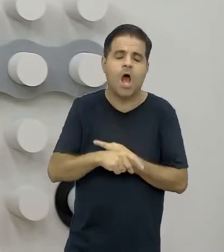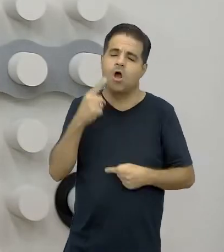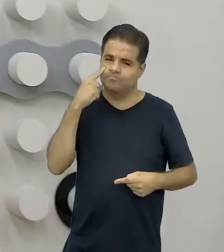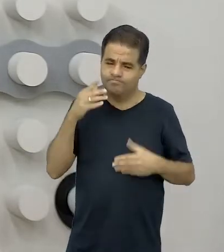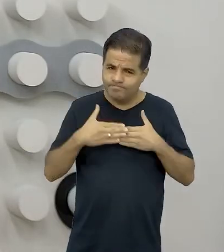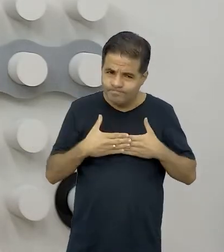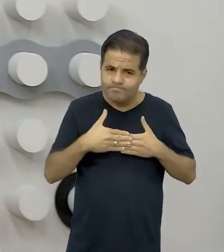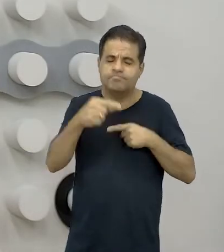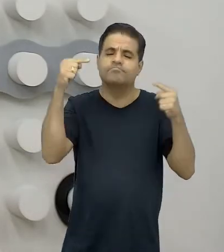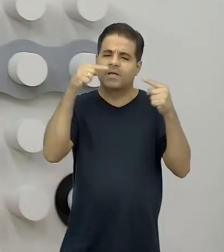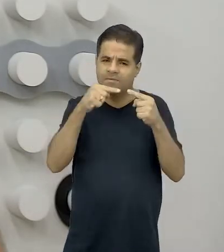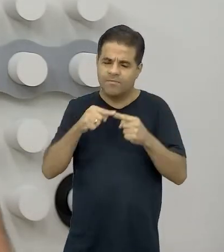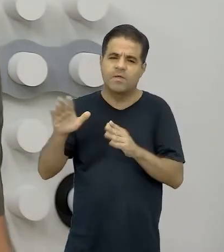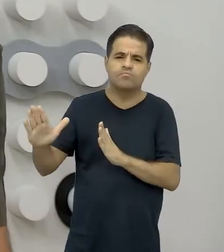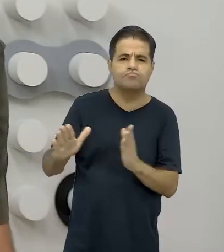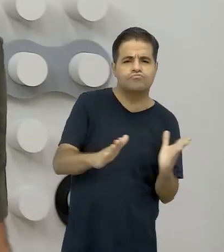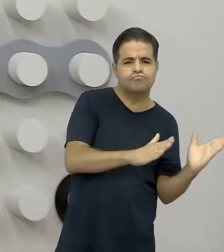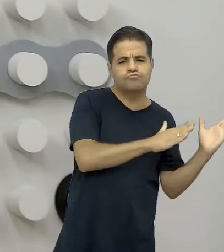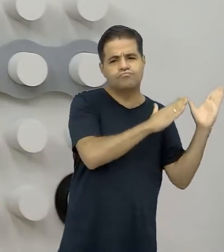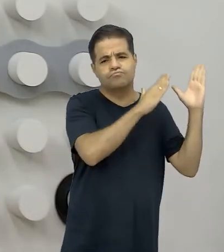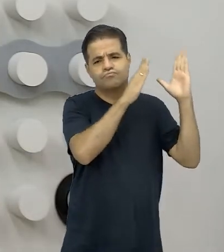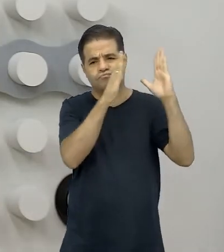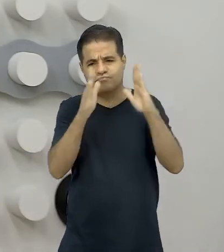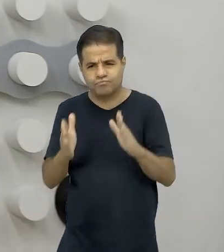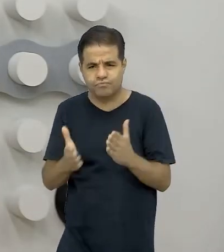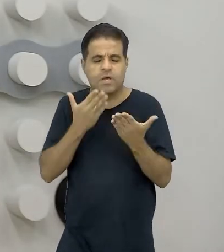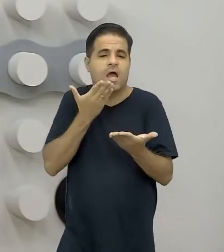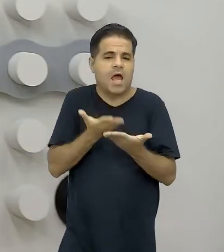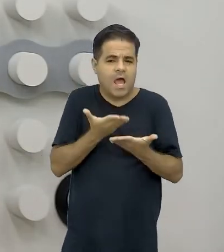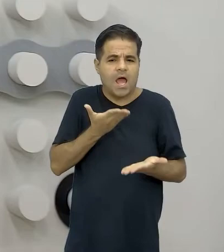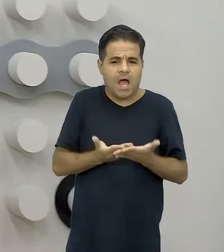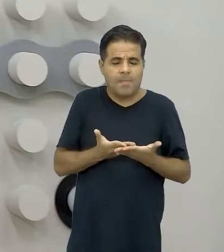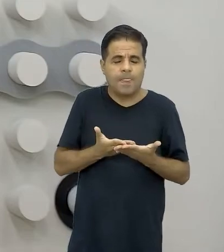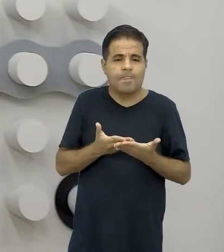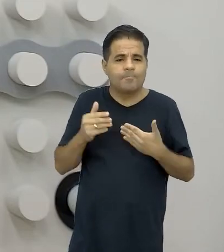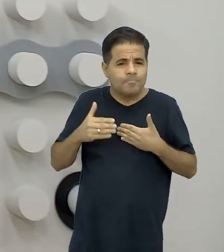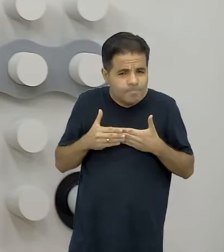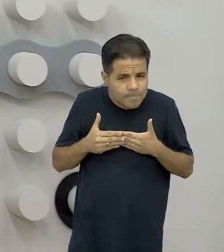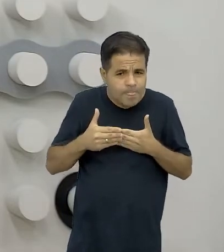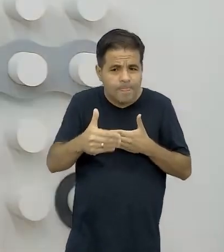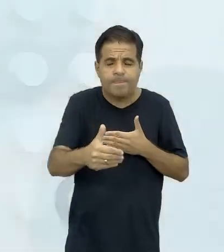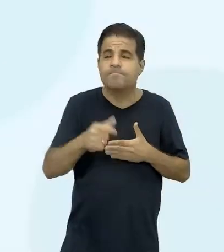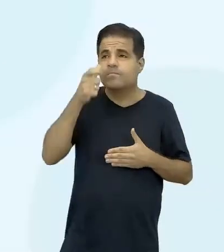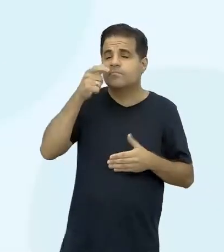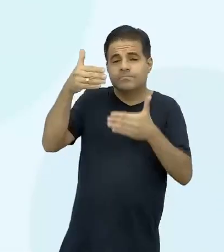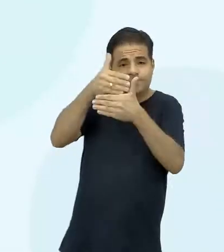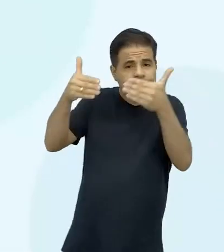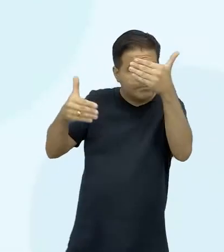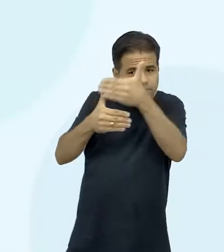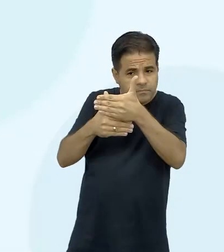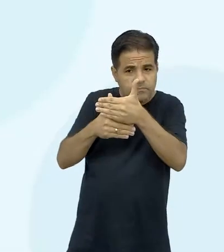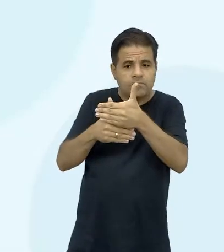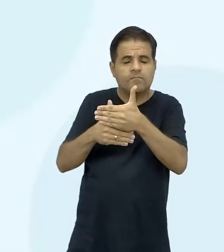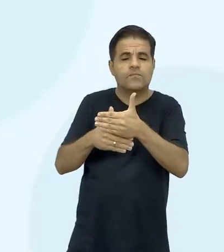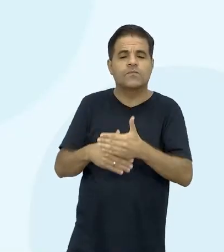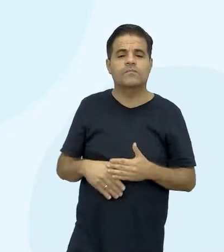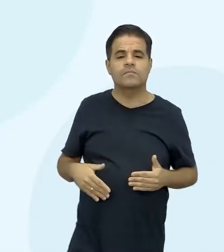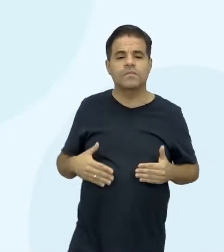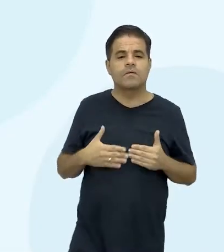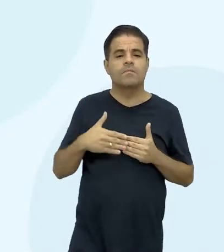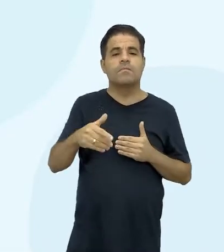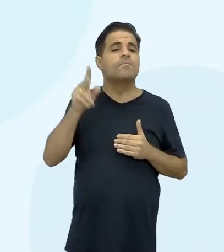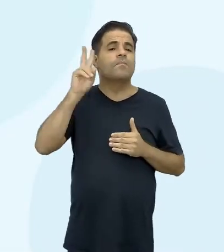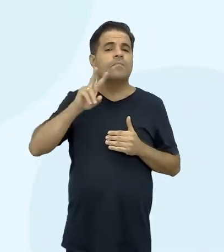ao longo dessa aula, tá bom? Então eu vou aproveitar e passar mais um slide, olha só. Agora a gente vai entender